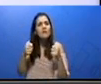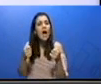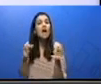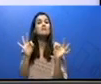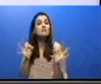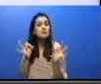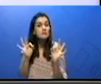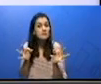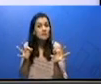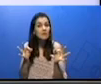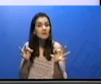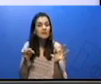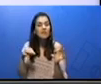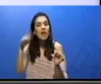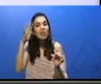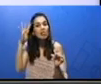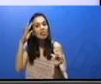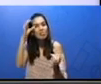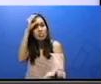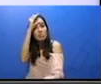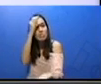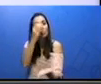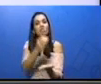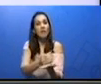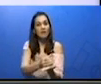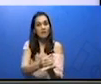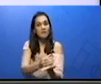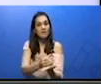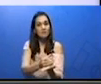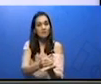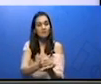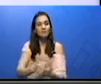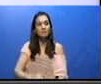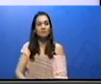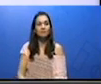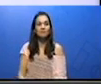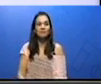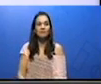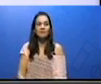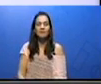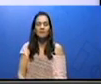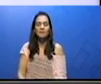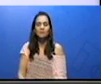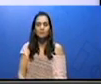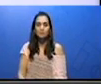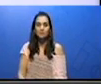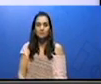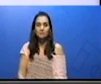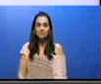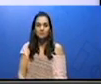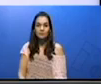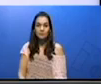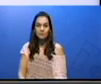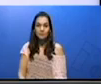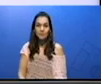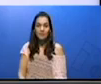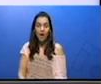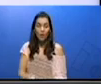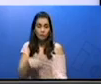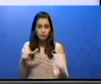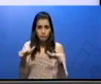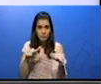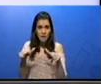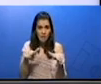de diversas teses, como a lei da conservação das massas de sua autoria. A partir do trabalho